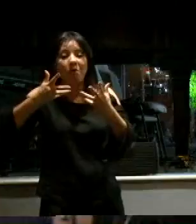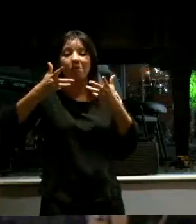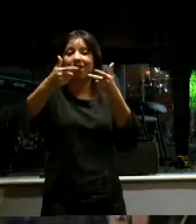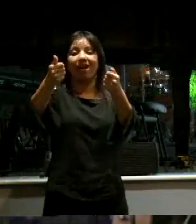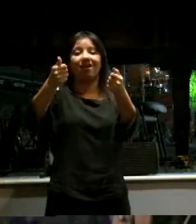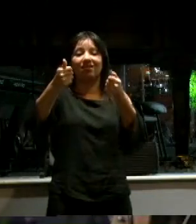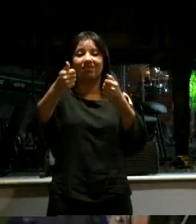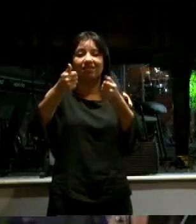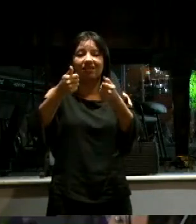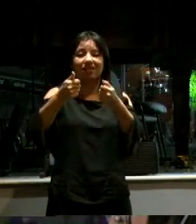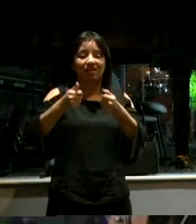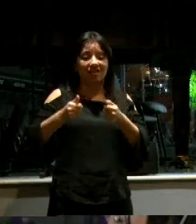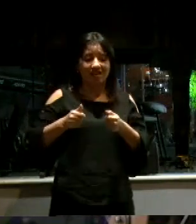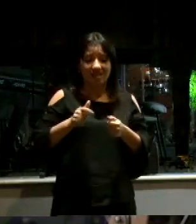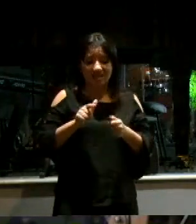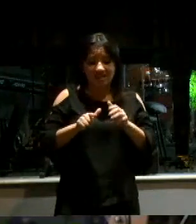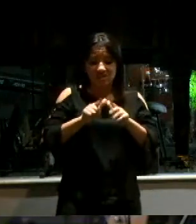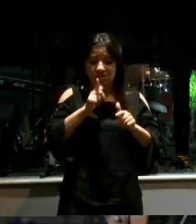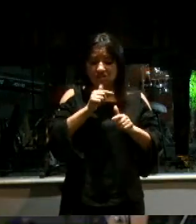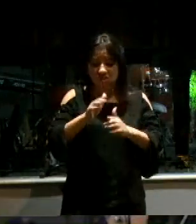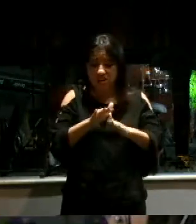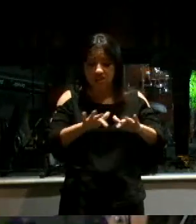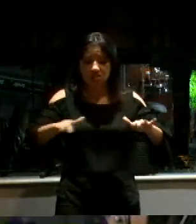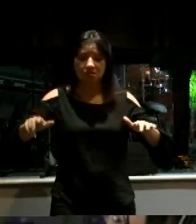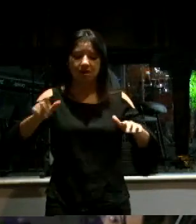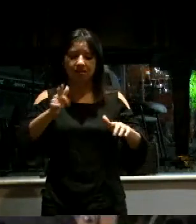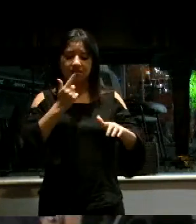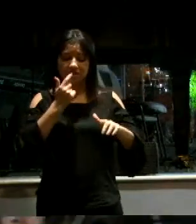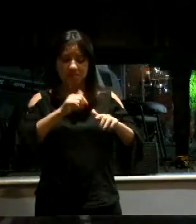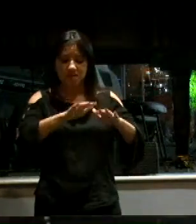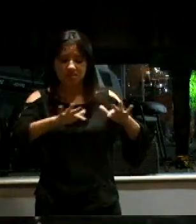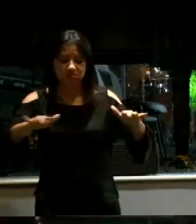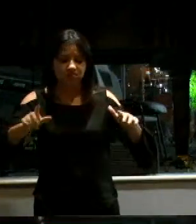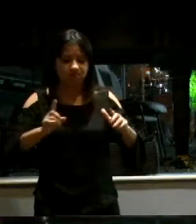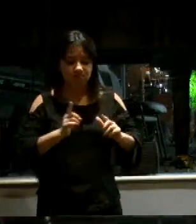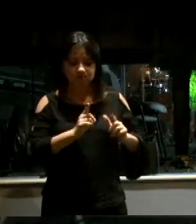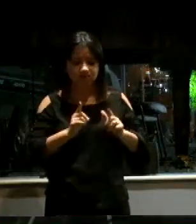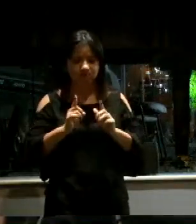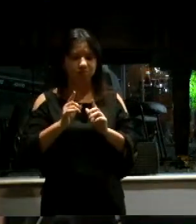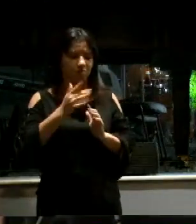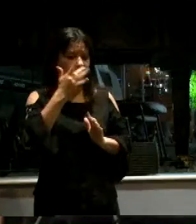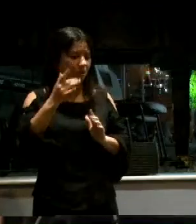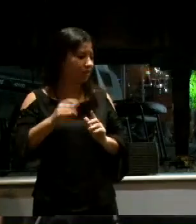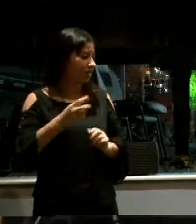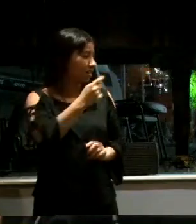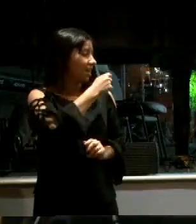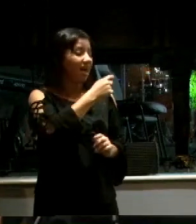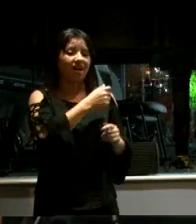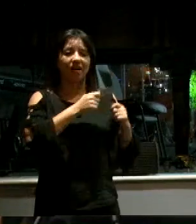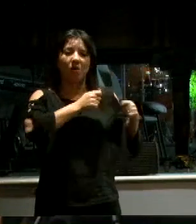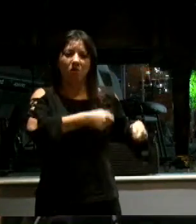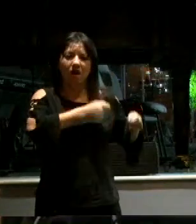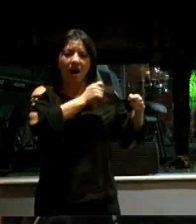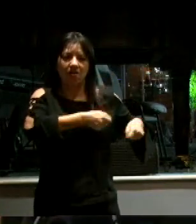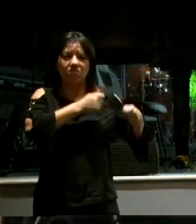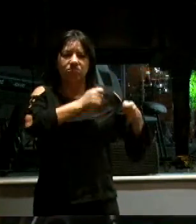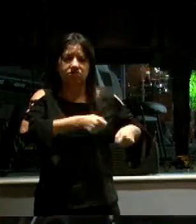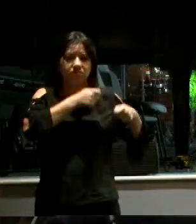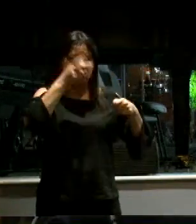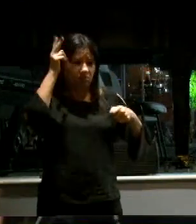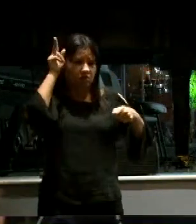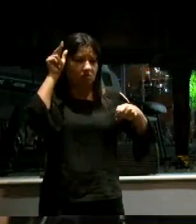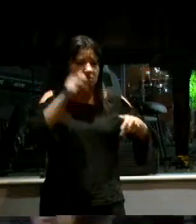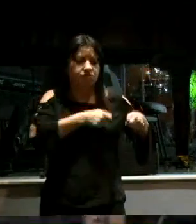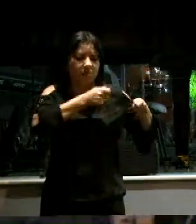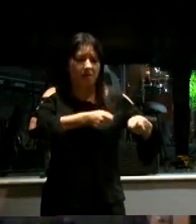irado, caiu em si e falou: o quê? Vou perder além de tudo, vou perder meu filho, perdi a minha dignidade, vou